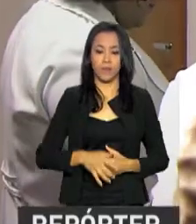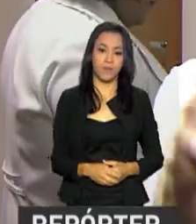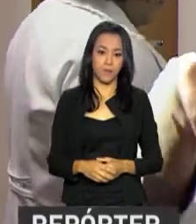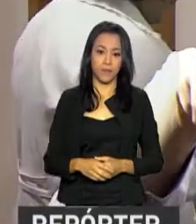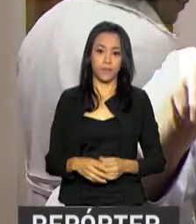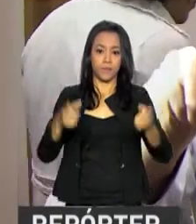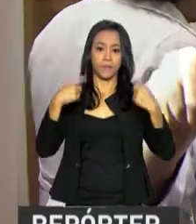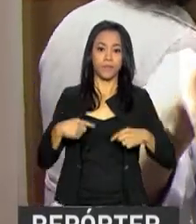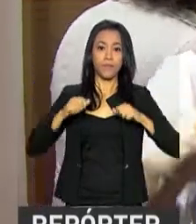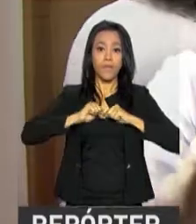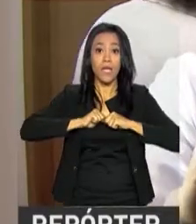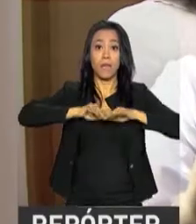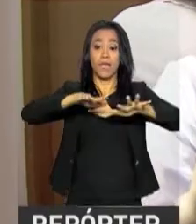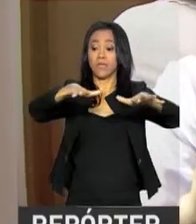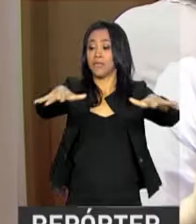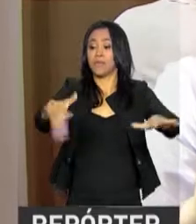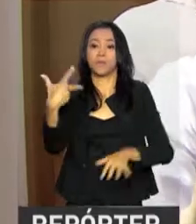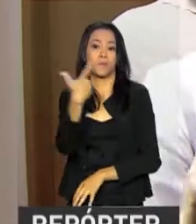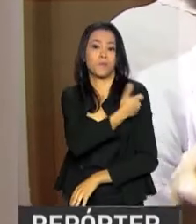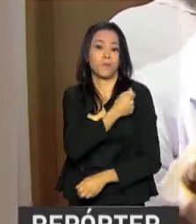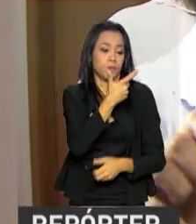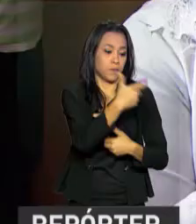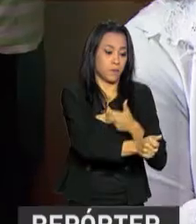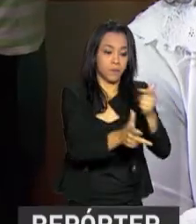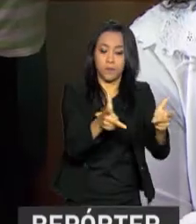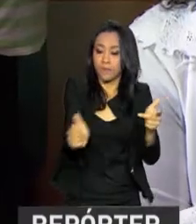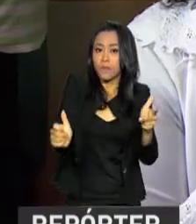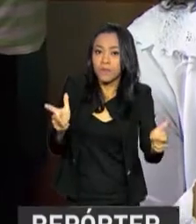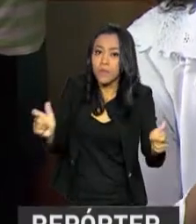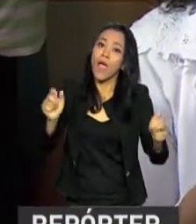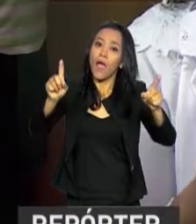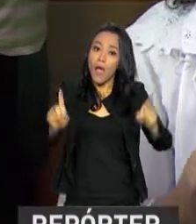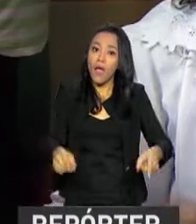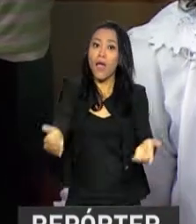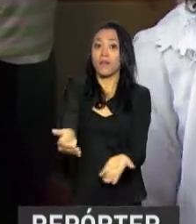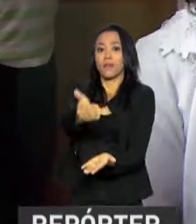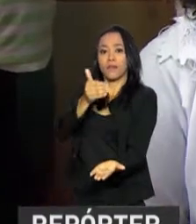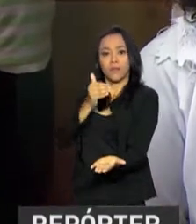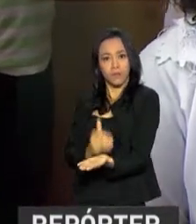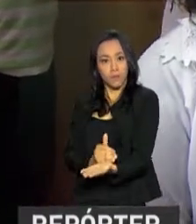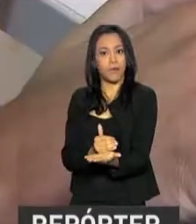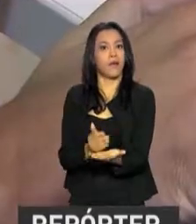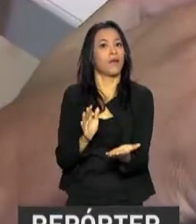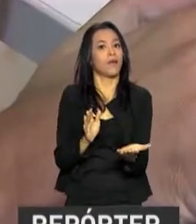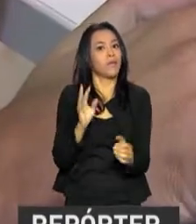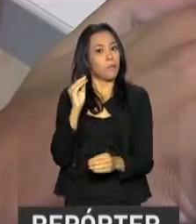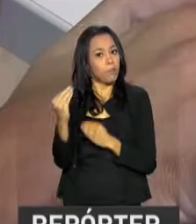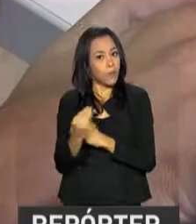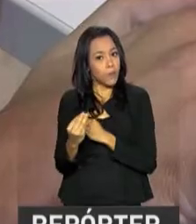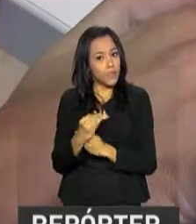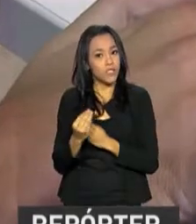ampliação da cobertura da vacina é uma medida preventiva para antecipar a proteção contra a febre amarela para